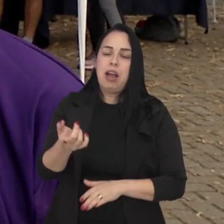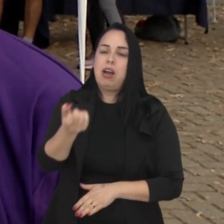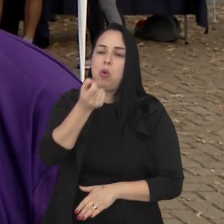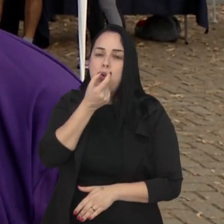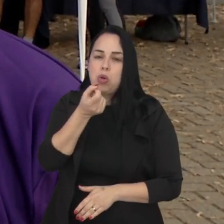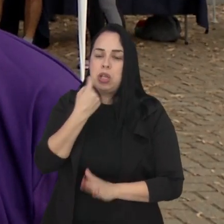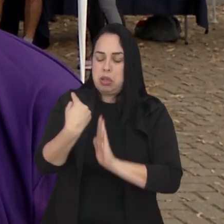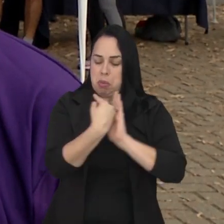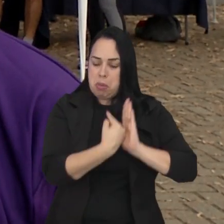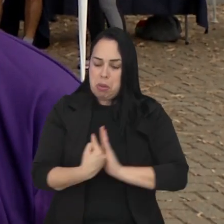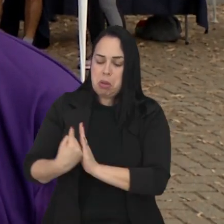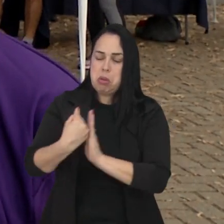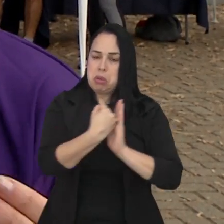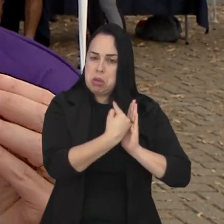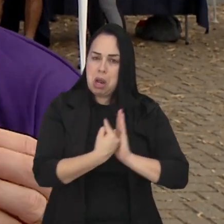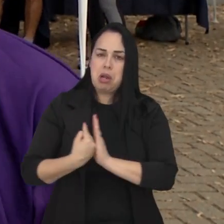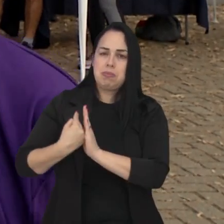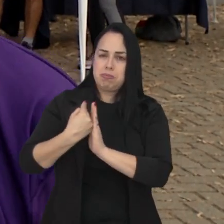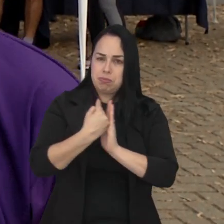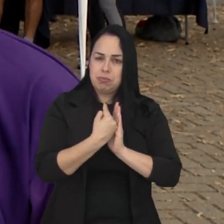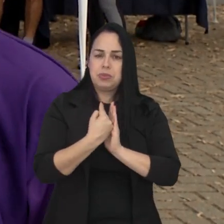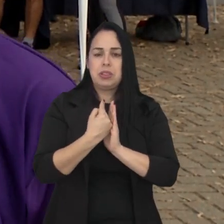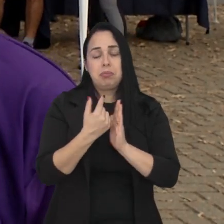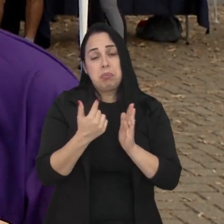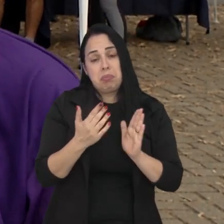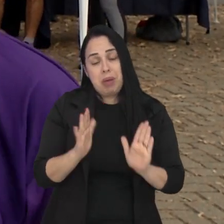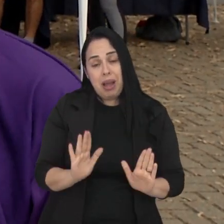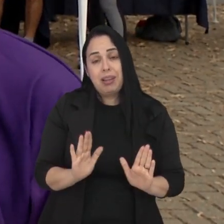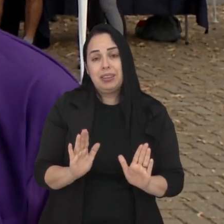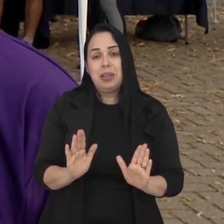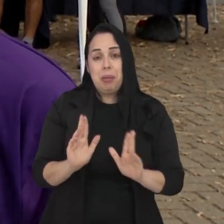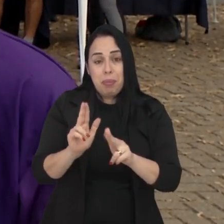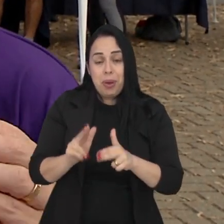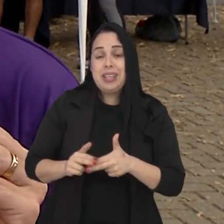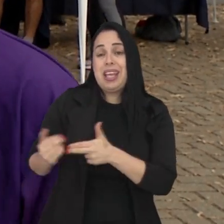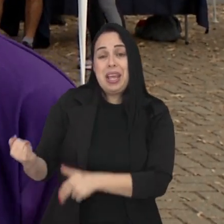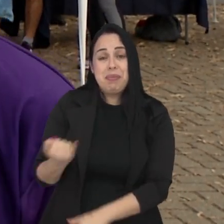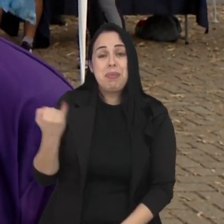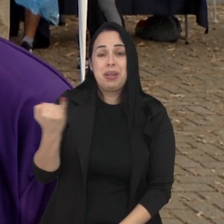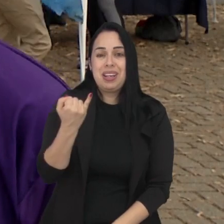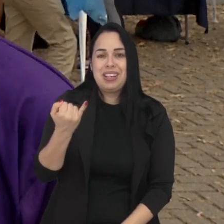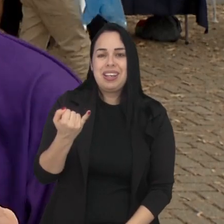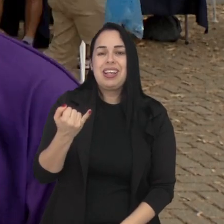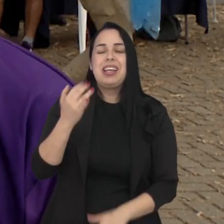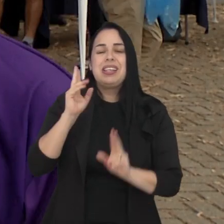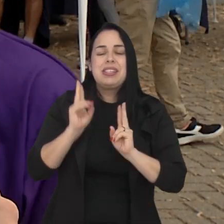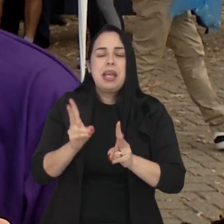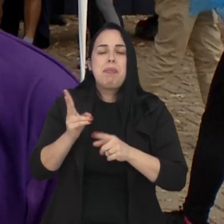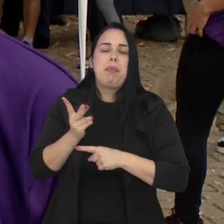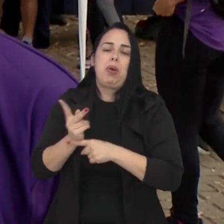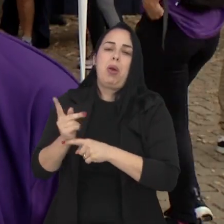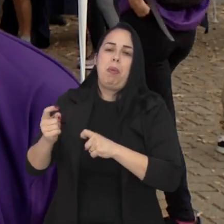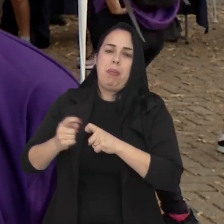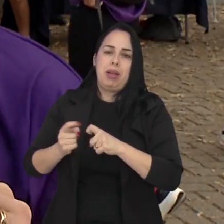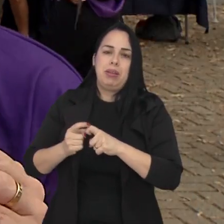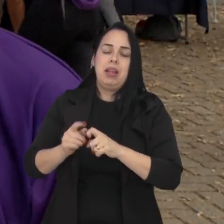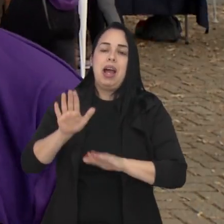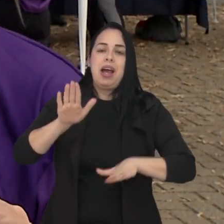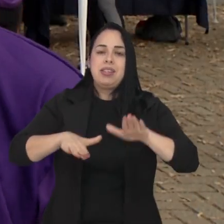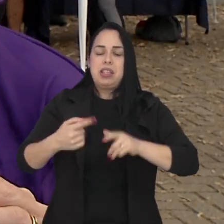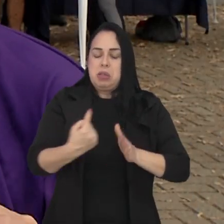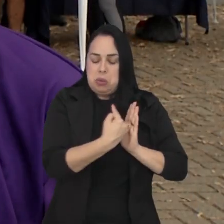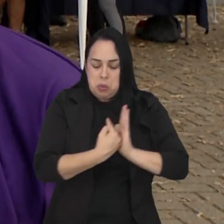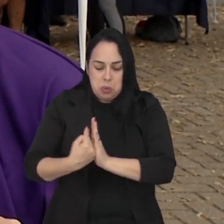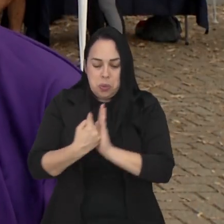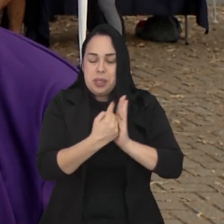o tratamento adequado pro paciente fazendo com que essa inflamação regrida fique controlada e a